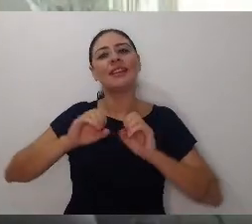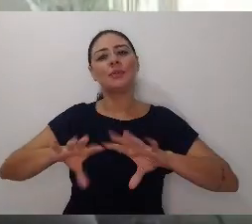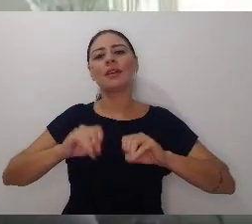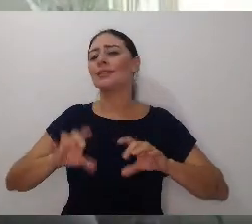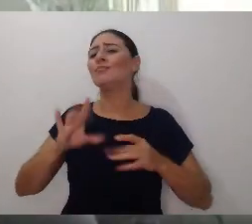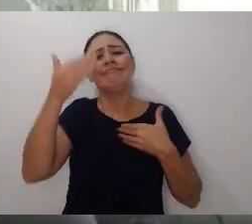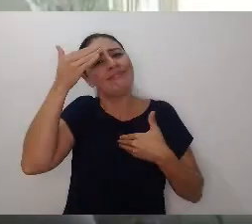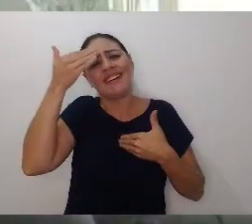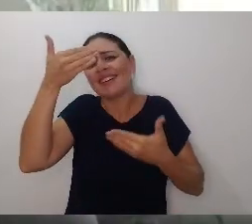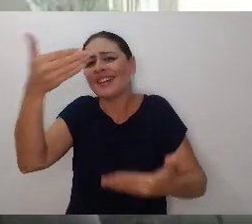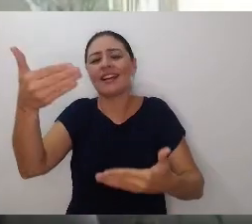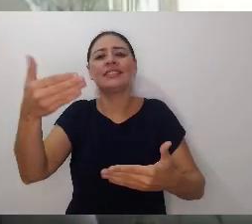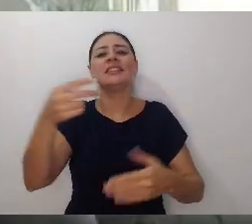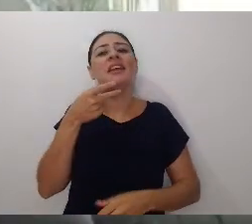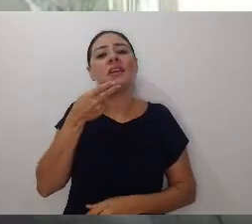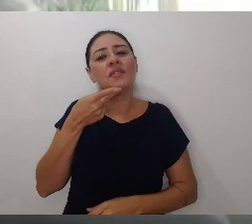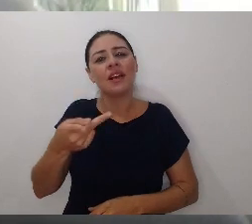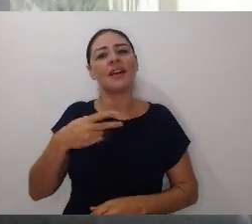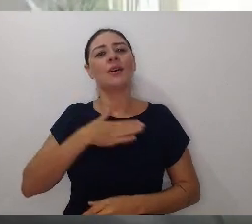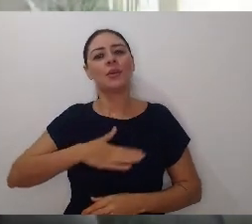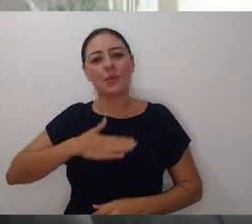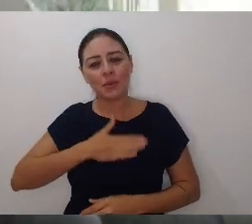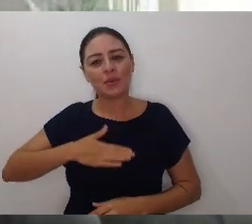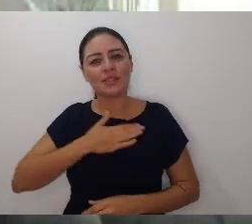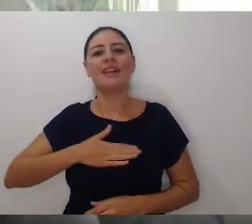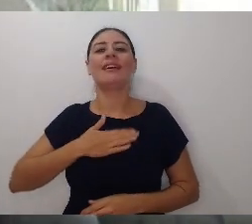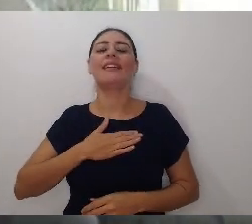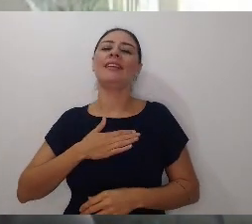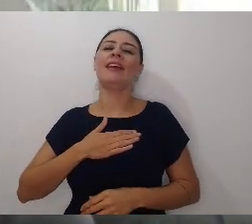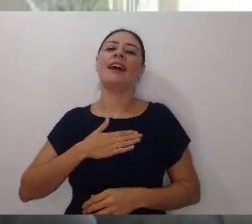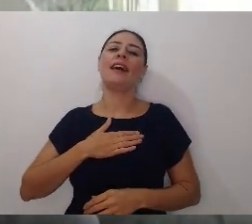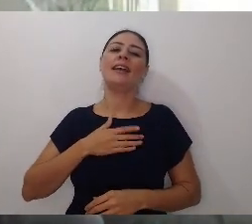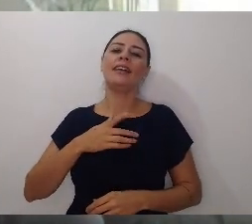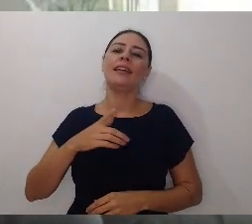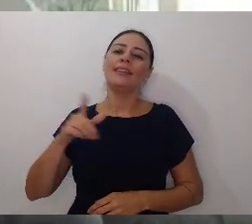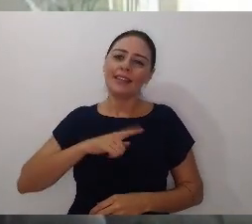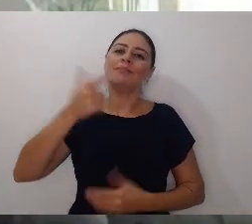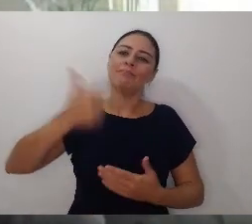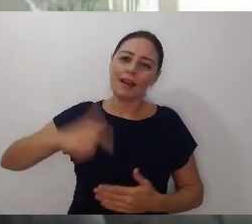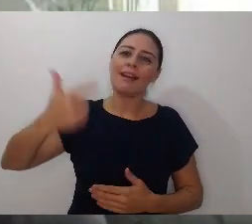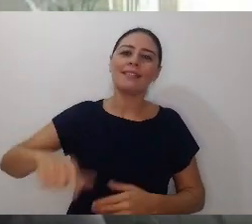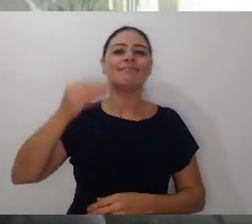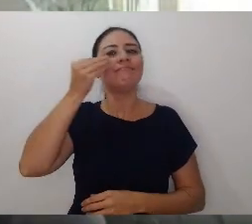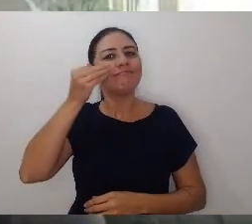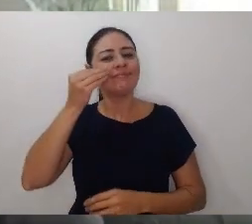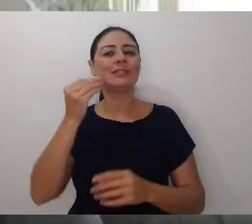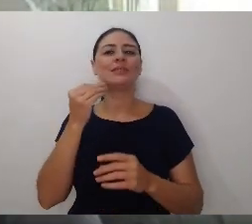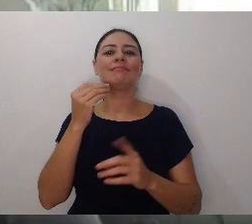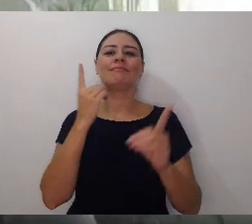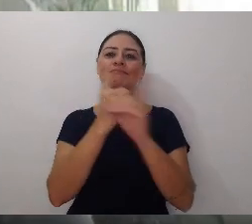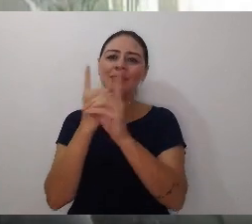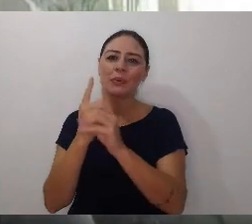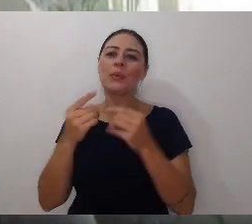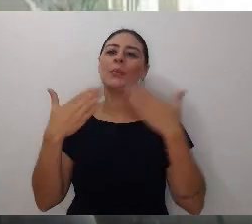assim, a Secretaria de Educação só tem a agradecer e dizer que gostaríamos, né, de ter